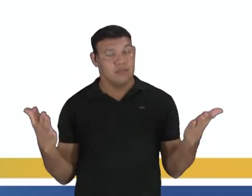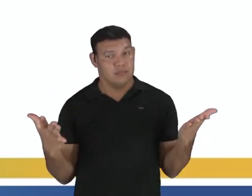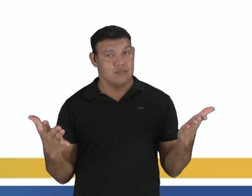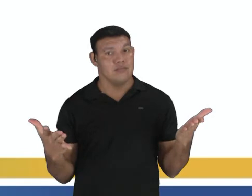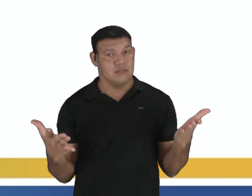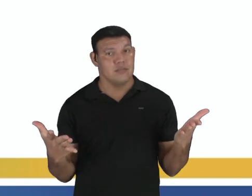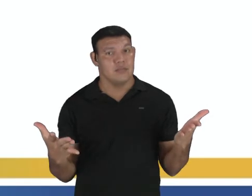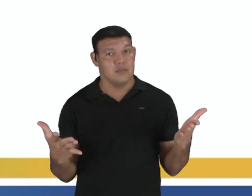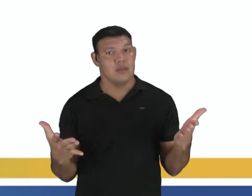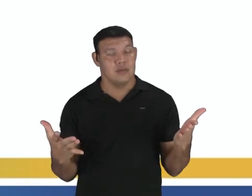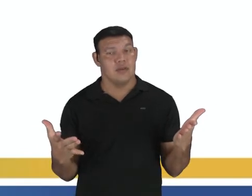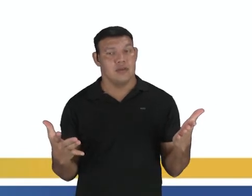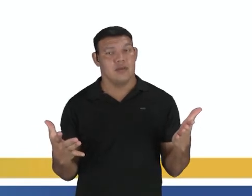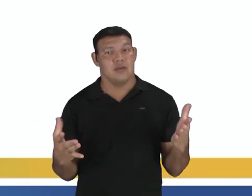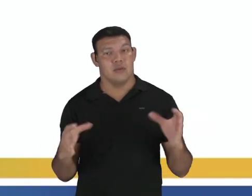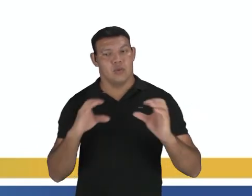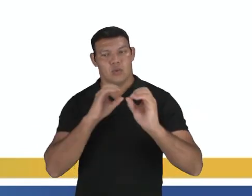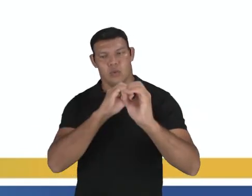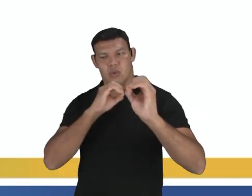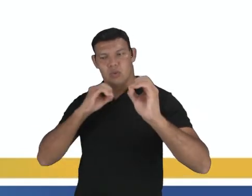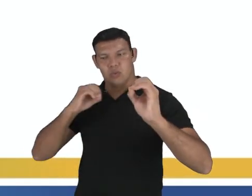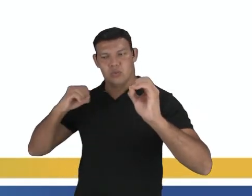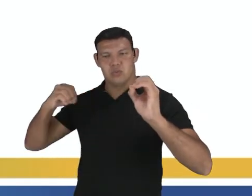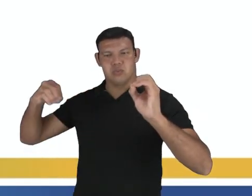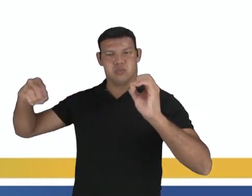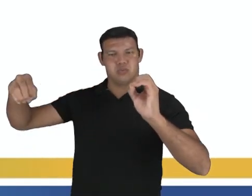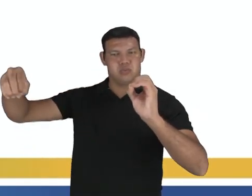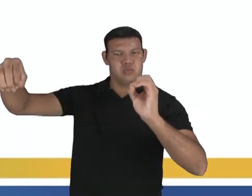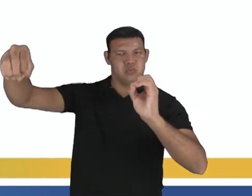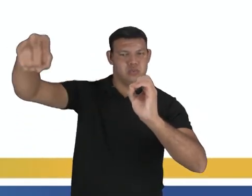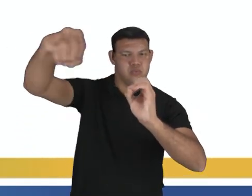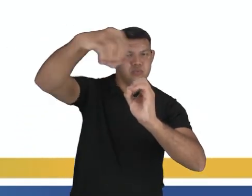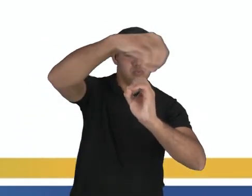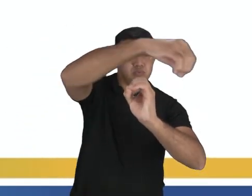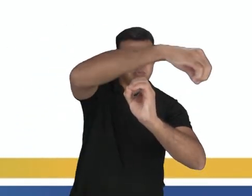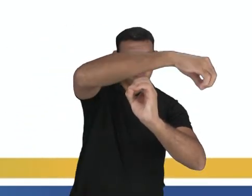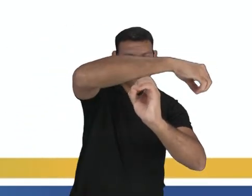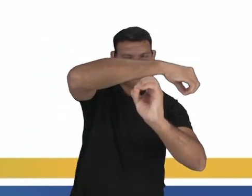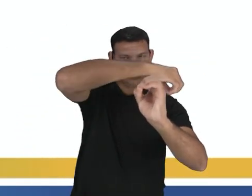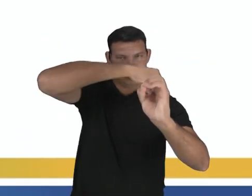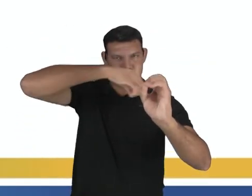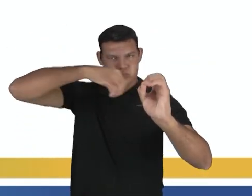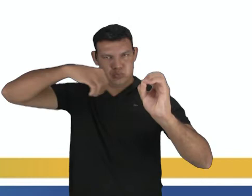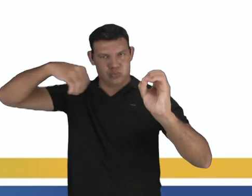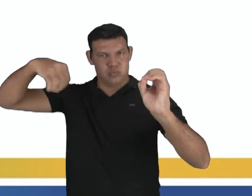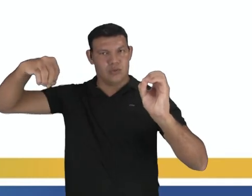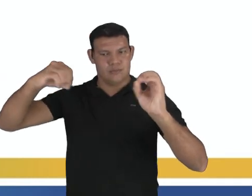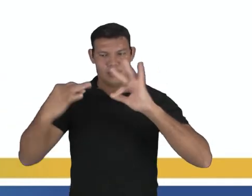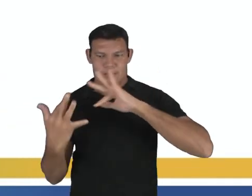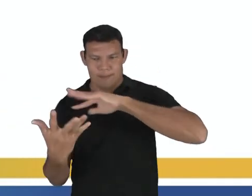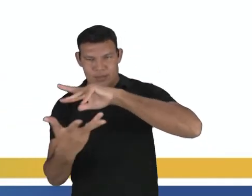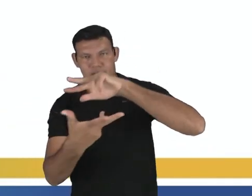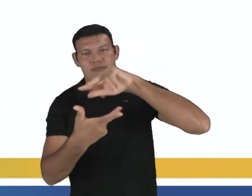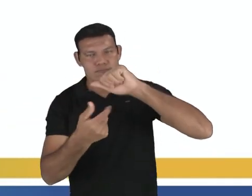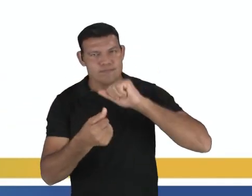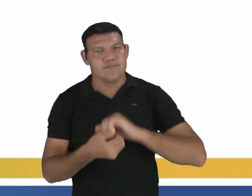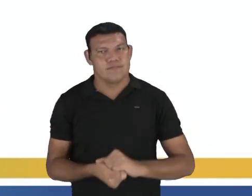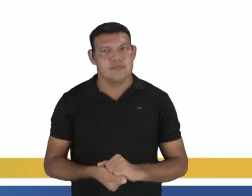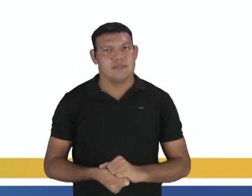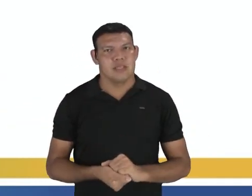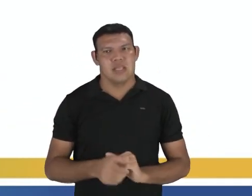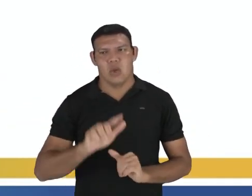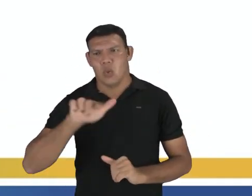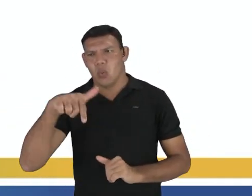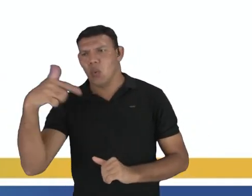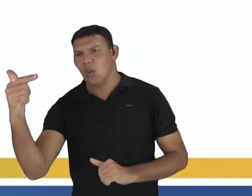para um corpo que está orbitando outro, ou seja, para um planeta que estava orbitando o Sol. E se eu continuar com o Sol,